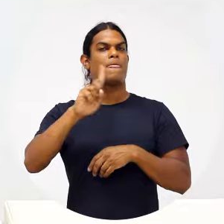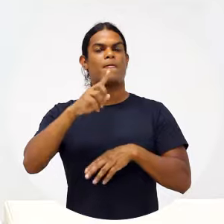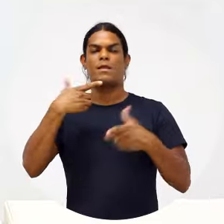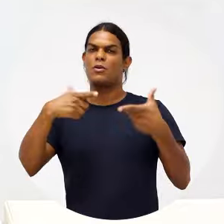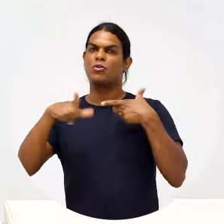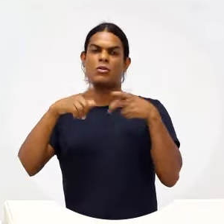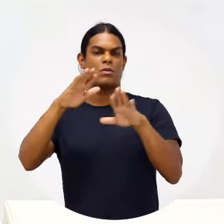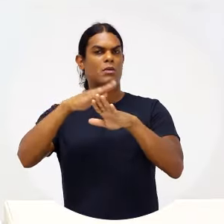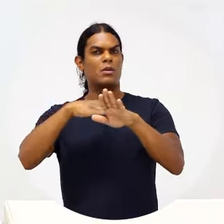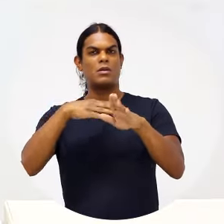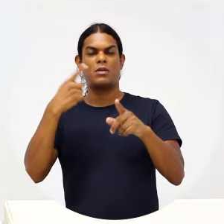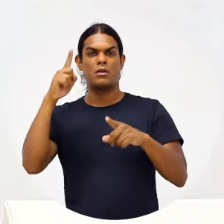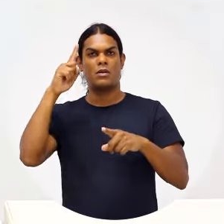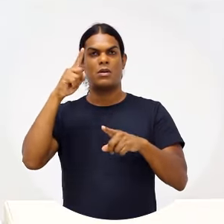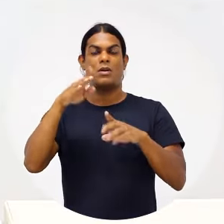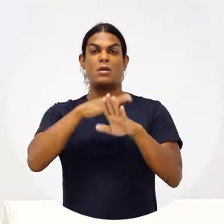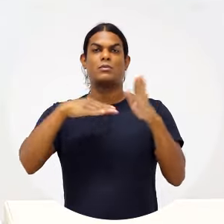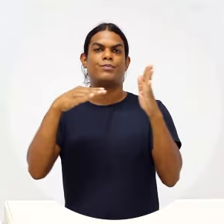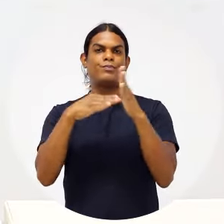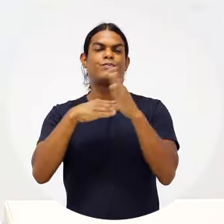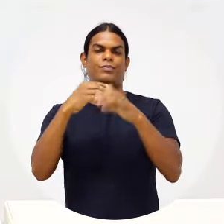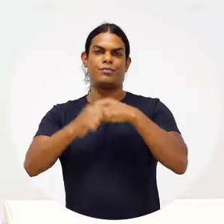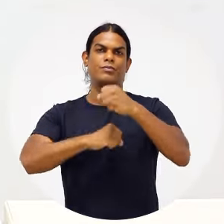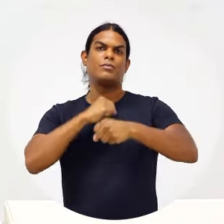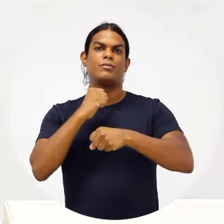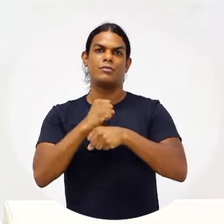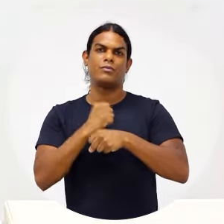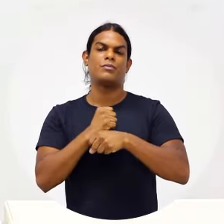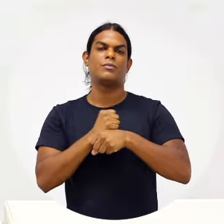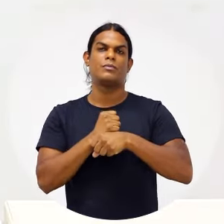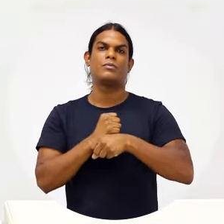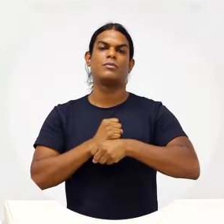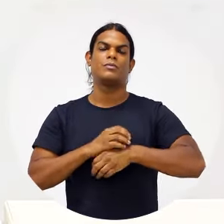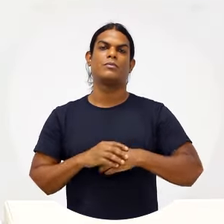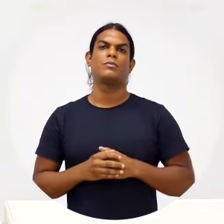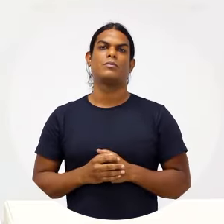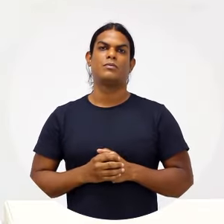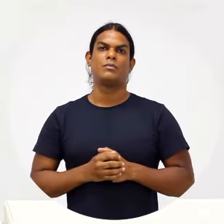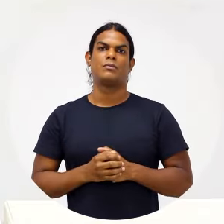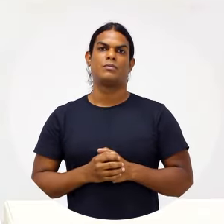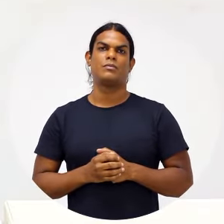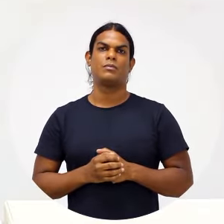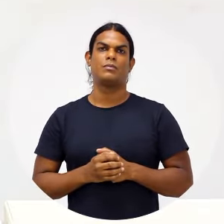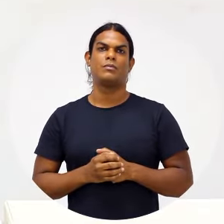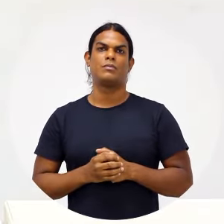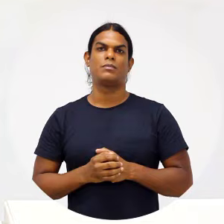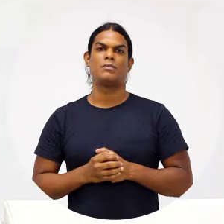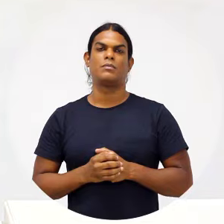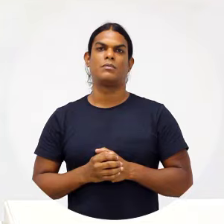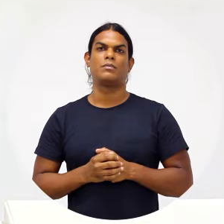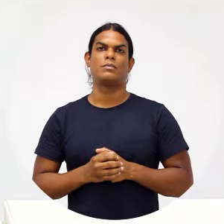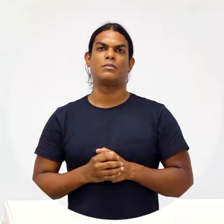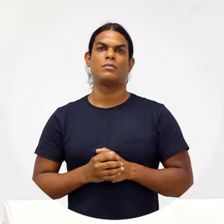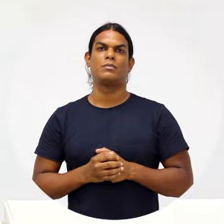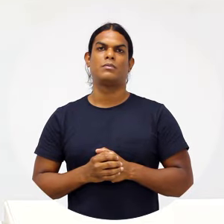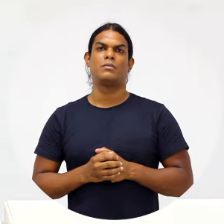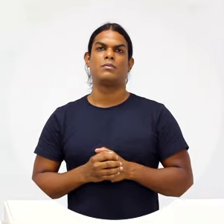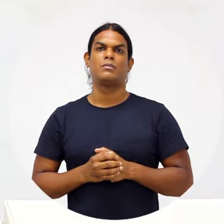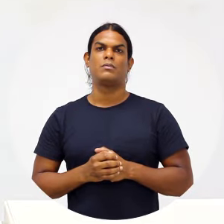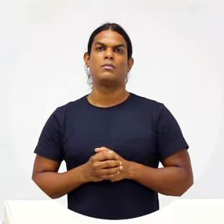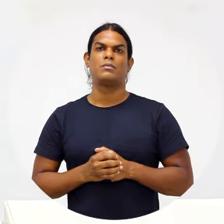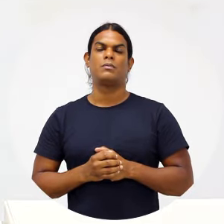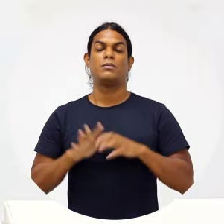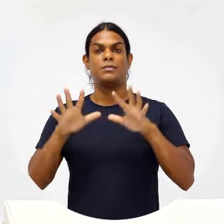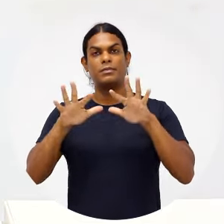esse dimensionamento, a gente vai tomar como base de cálculo o ano anterior, o quantitativo de funcionários do ano anterior.